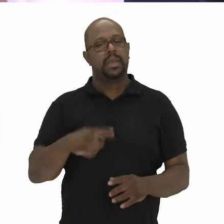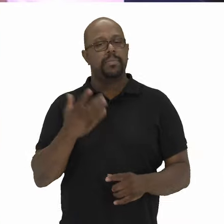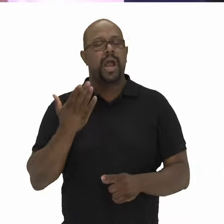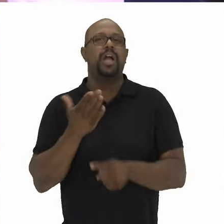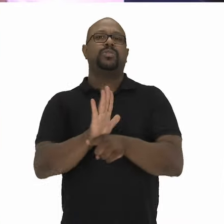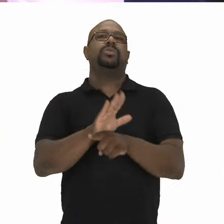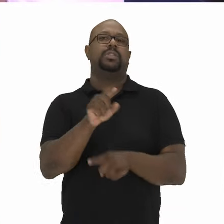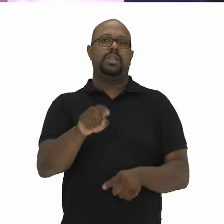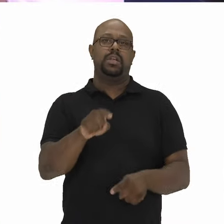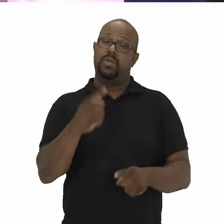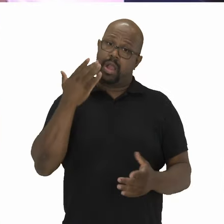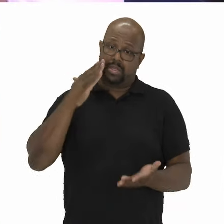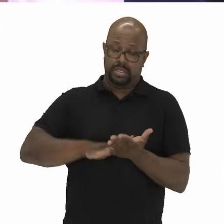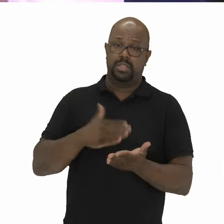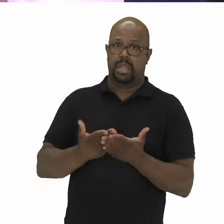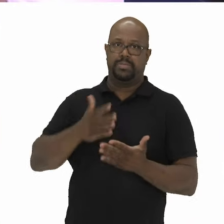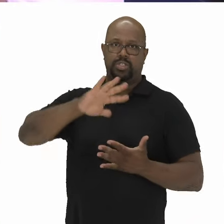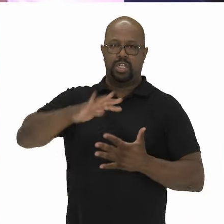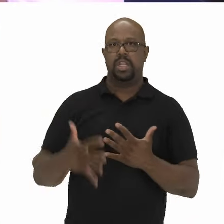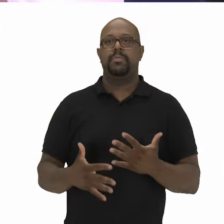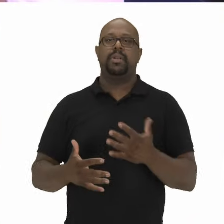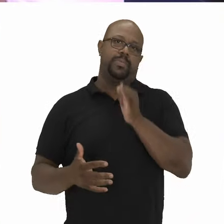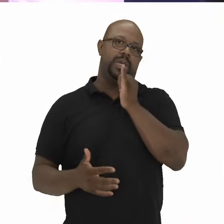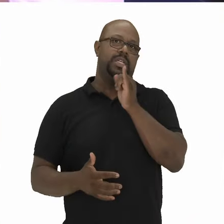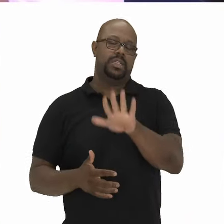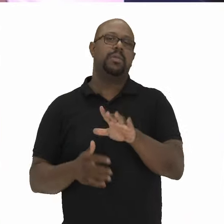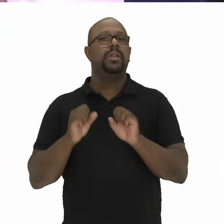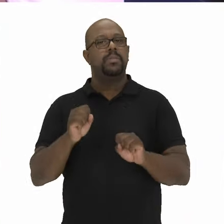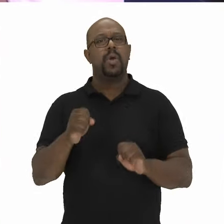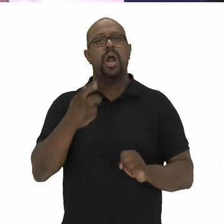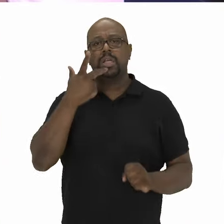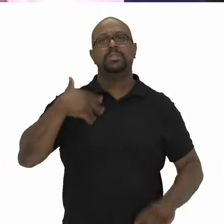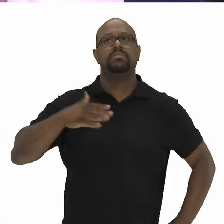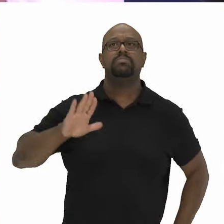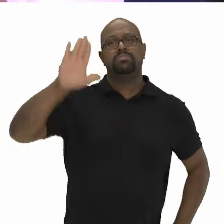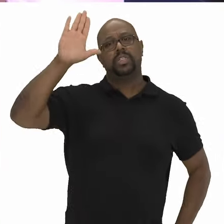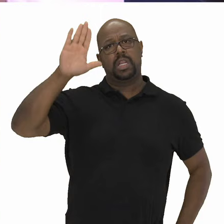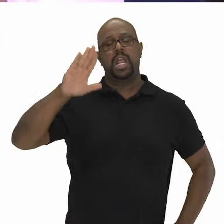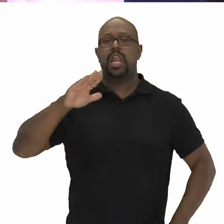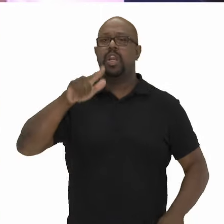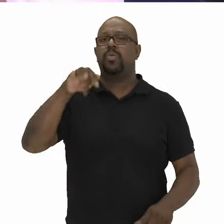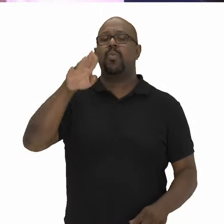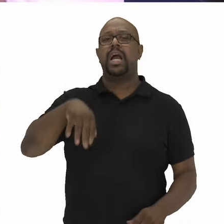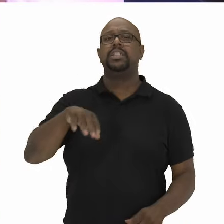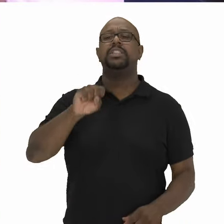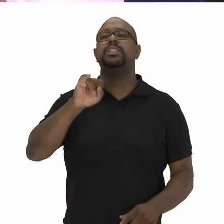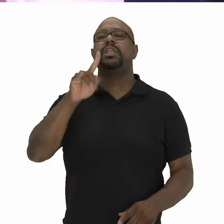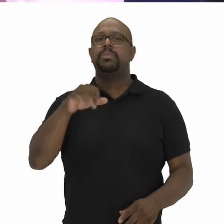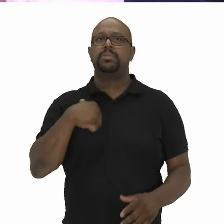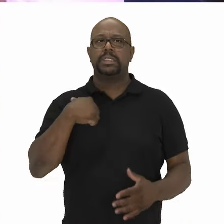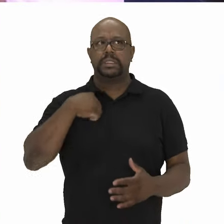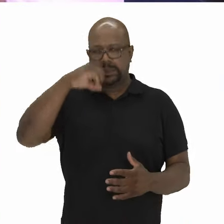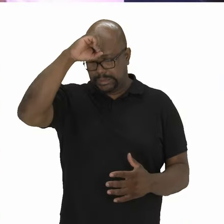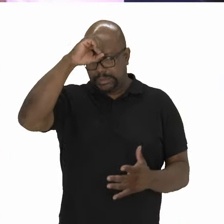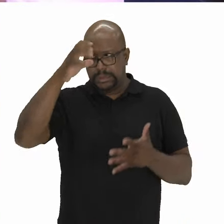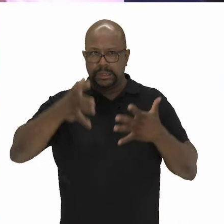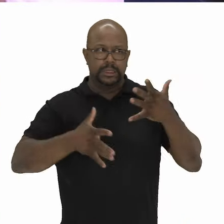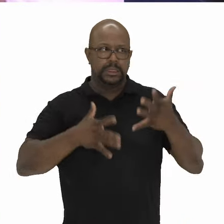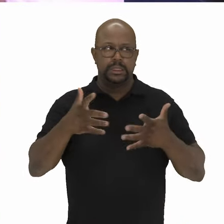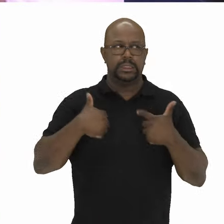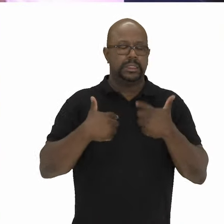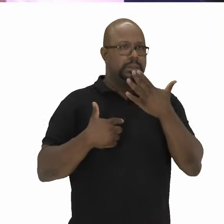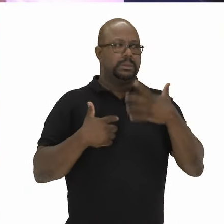ajudar nesse processo Eu acho que o intérprete de libras por exemplo ele pode pedir linguagem sim ele pode não tá entendendo e ninguém